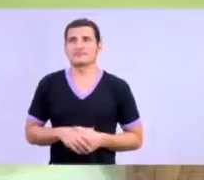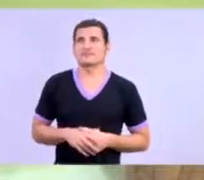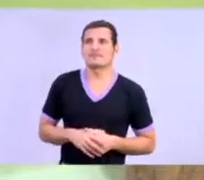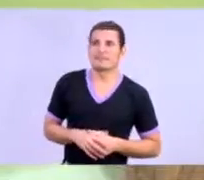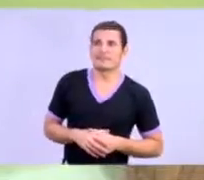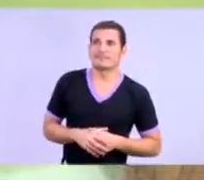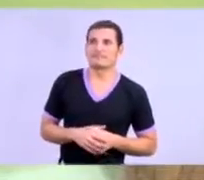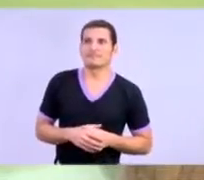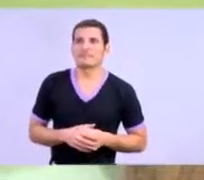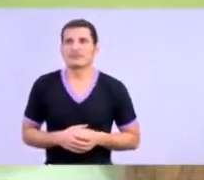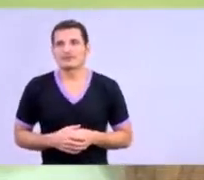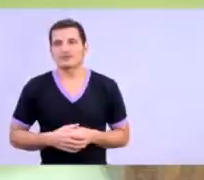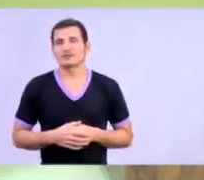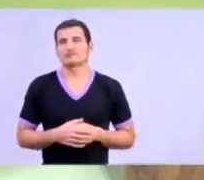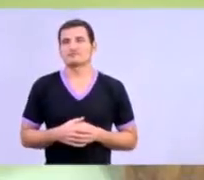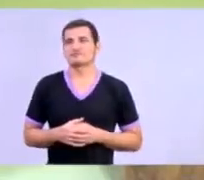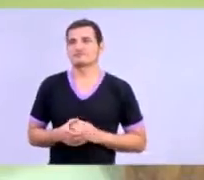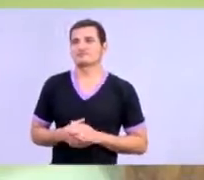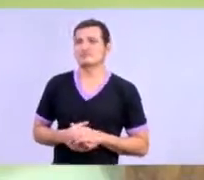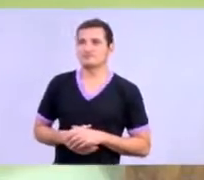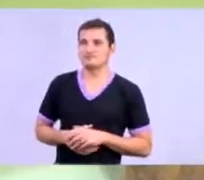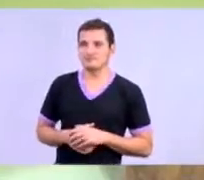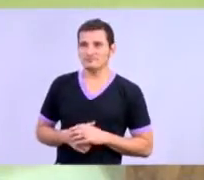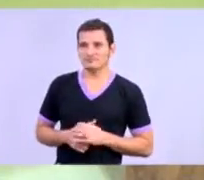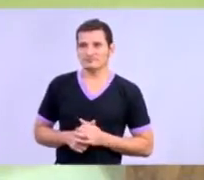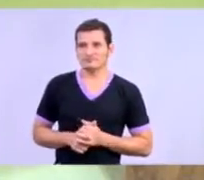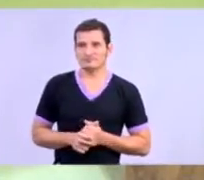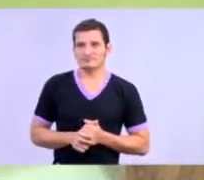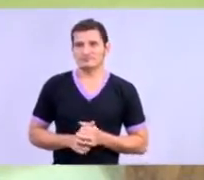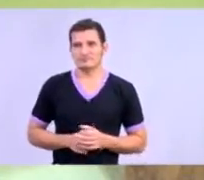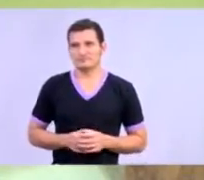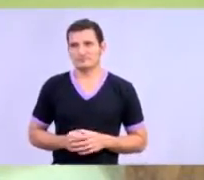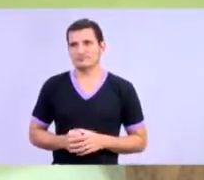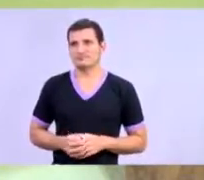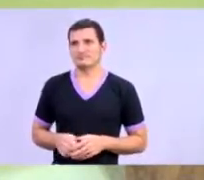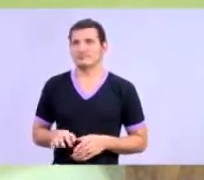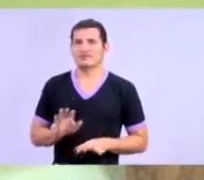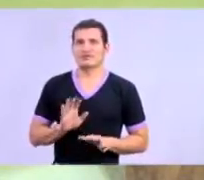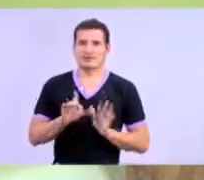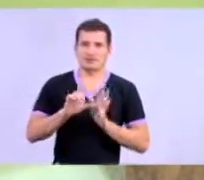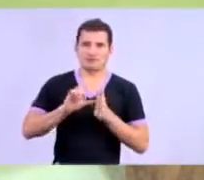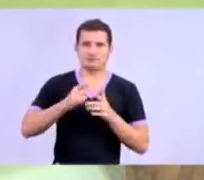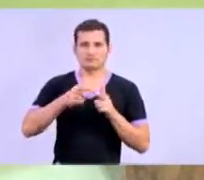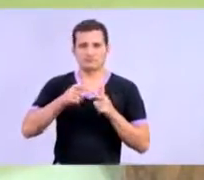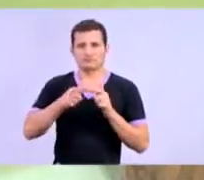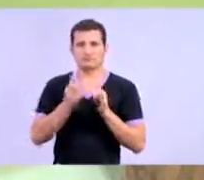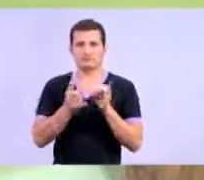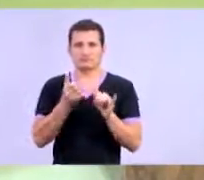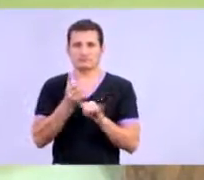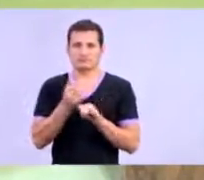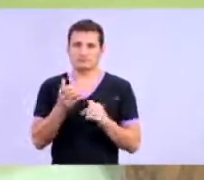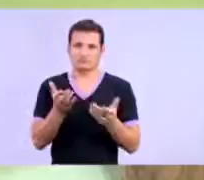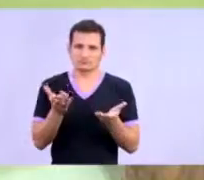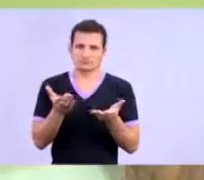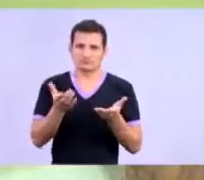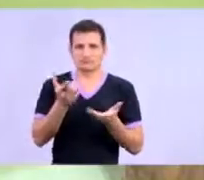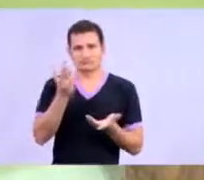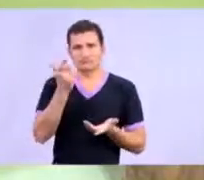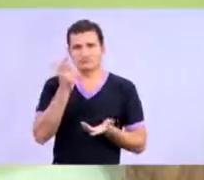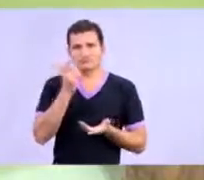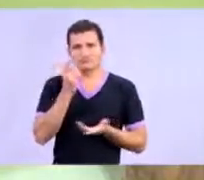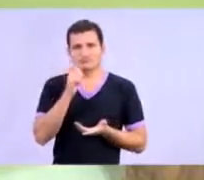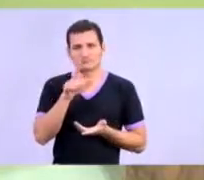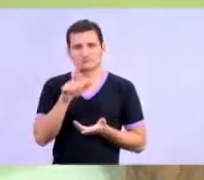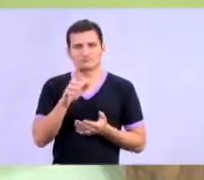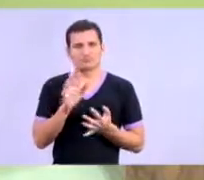Nós conseguimos, porque apesar de a gente estar com o problema da internet, a gente conseguiu eventualmente uma